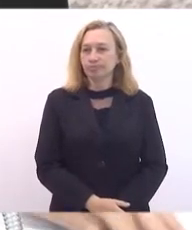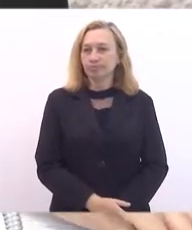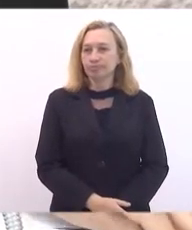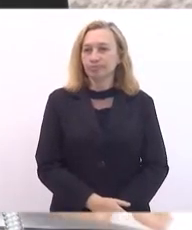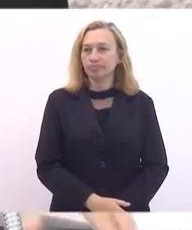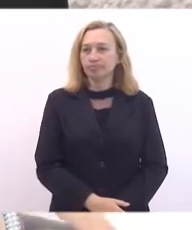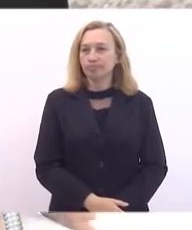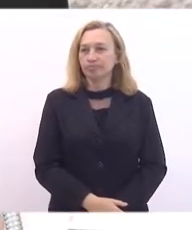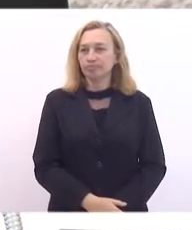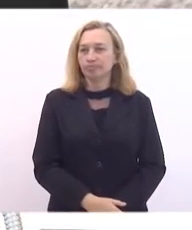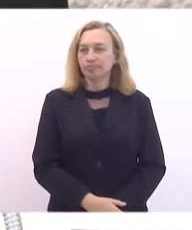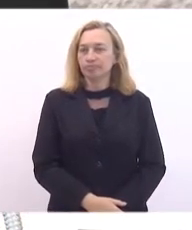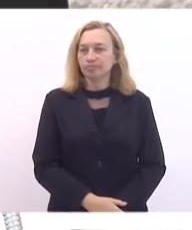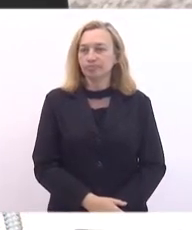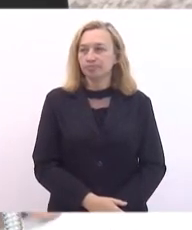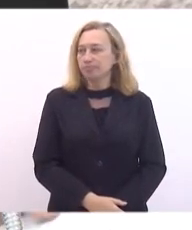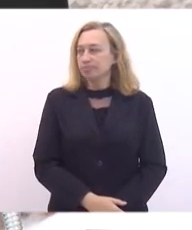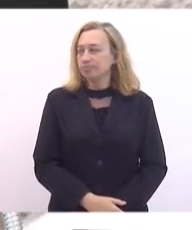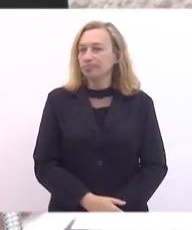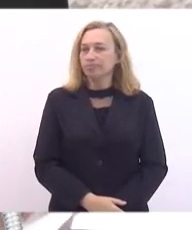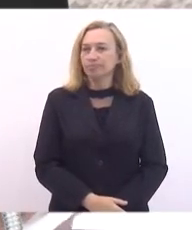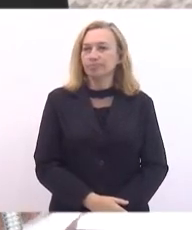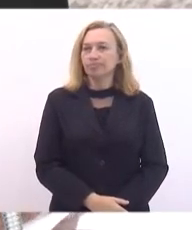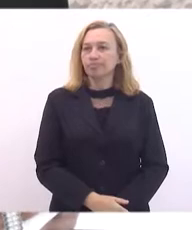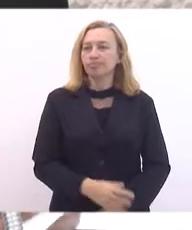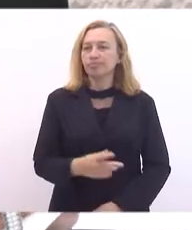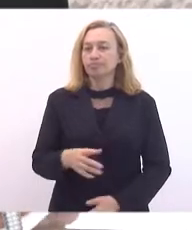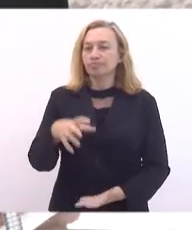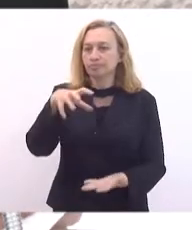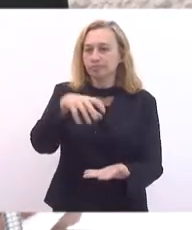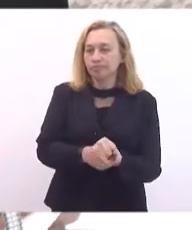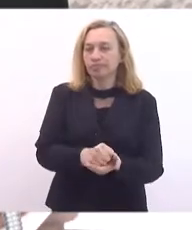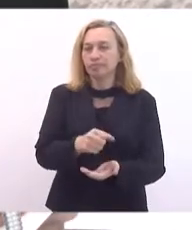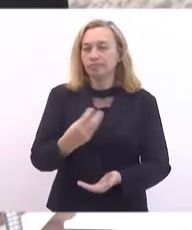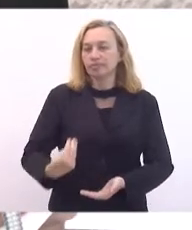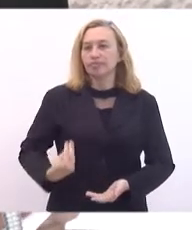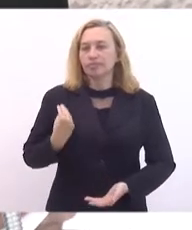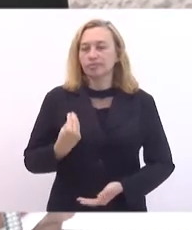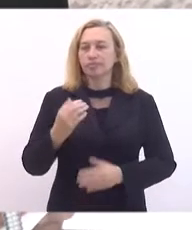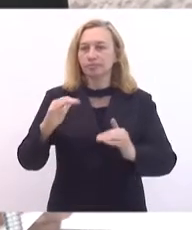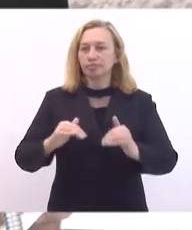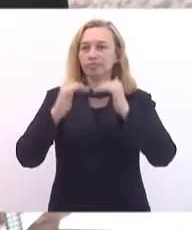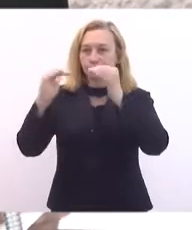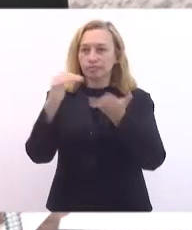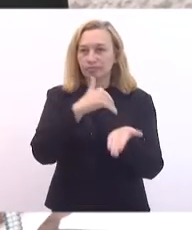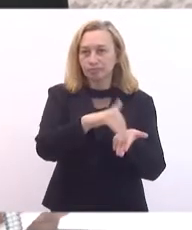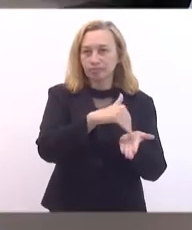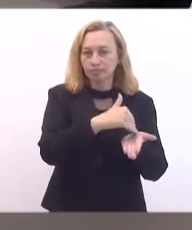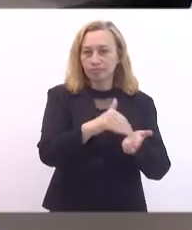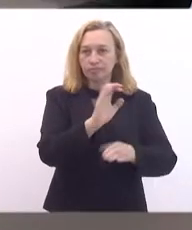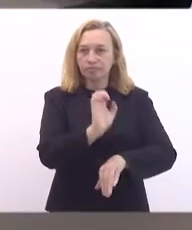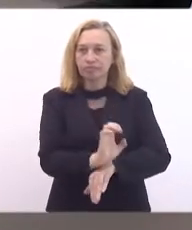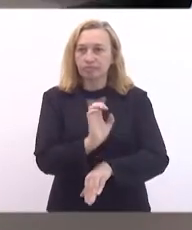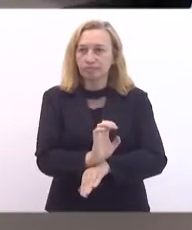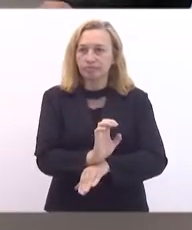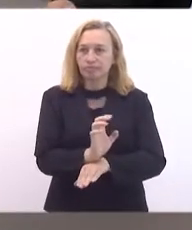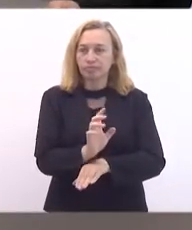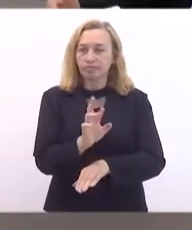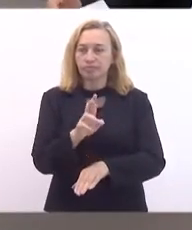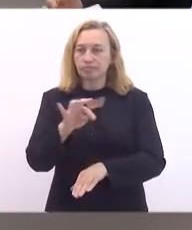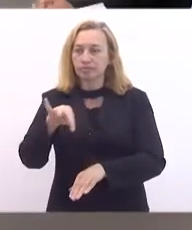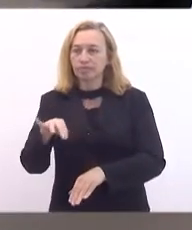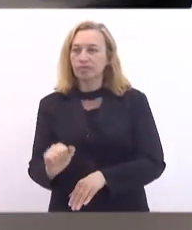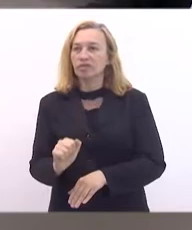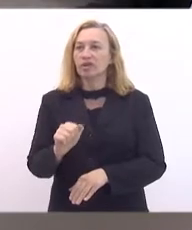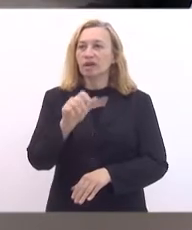e eu queria que registrar as presenças do subsecretário de estado de receita ou Adilson